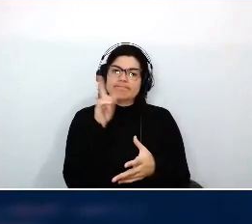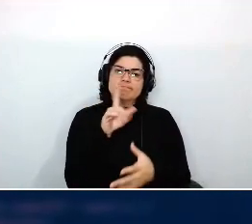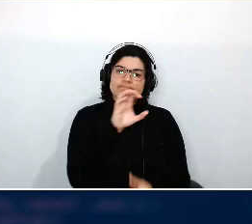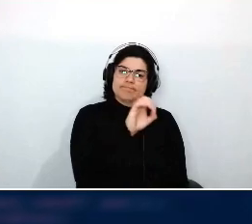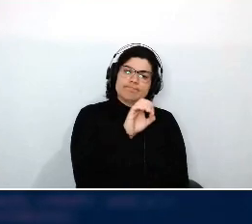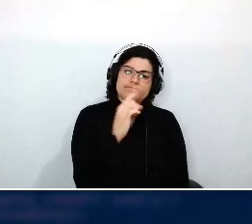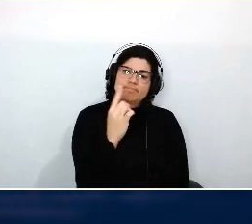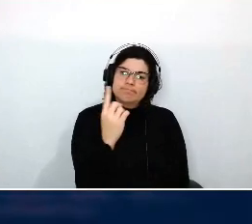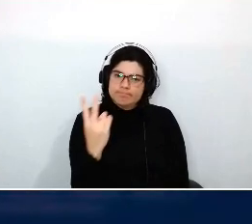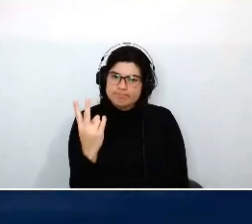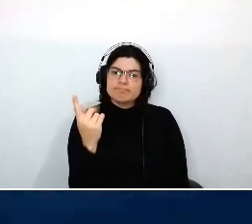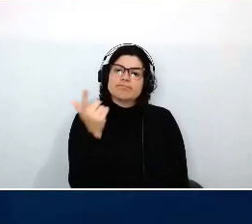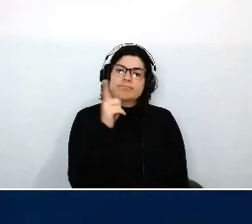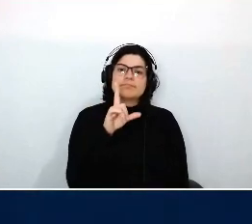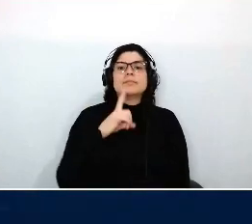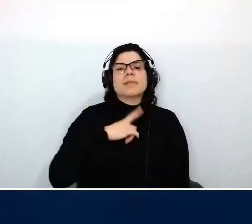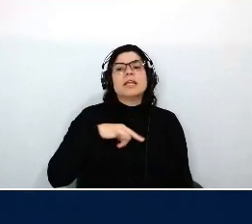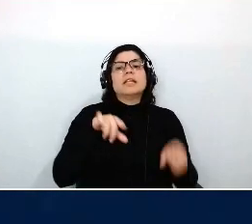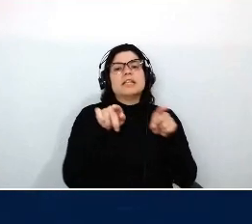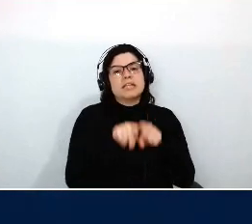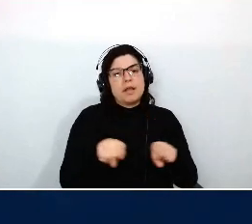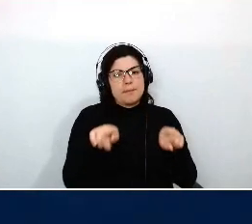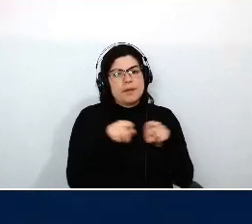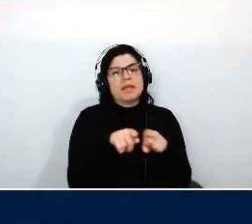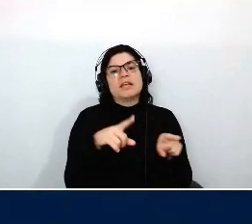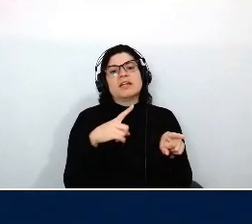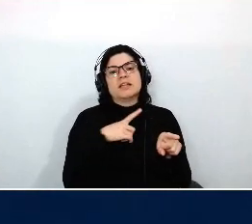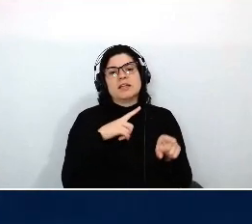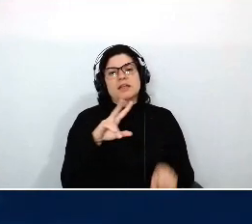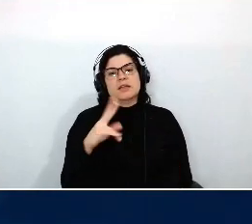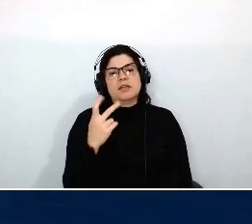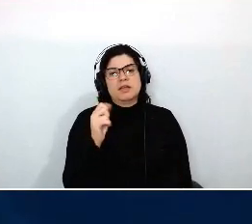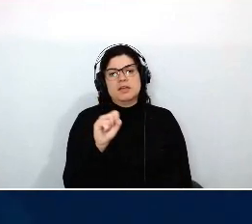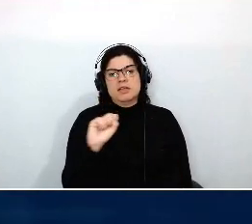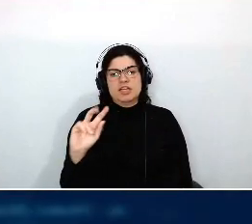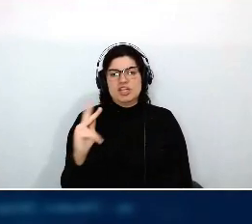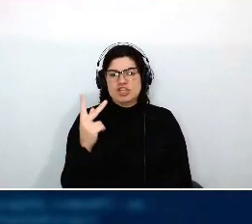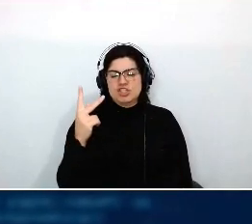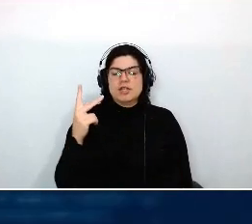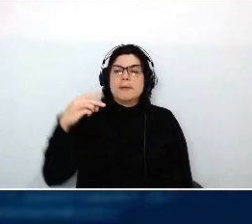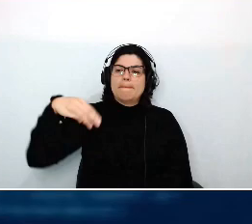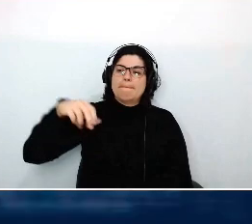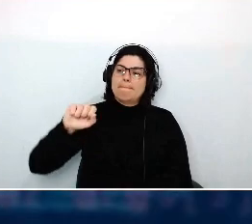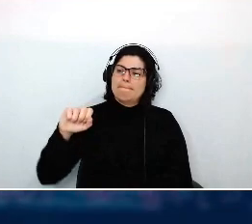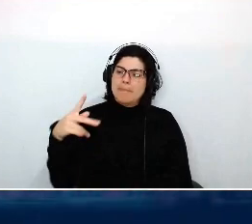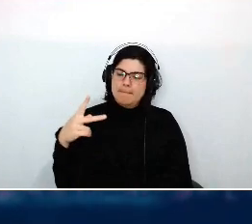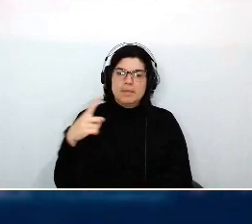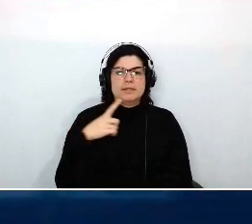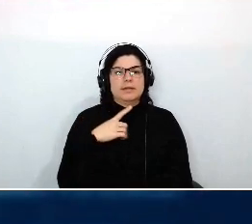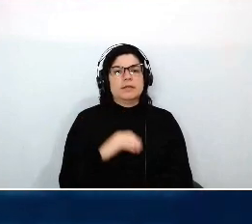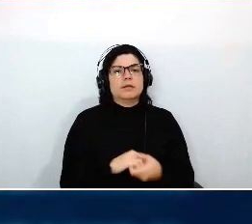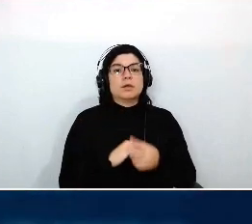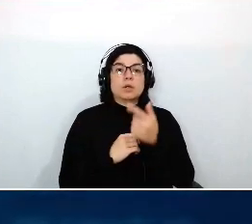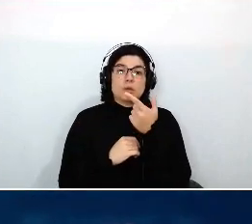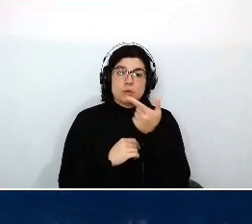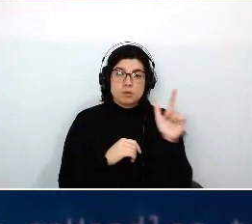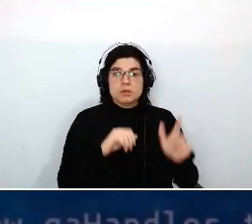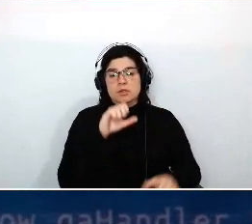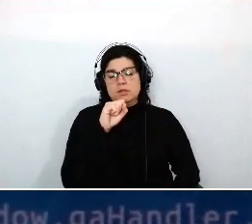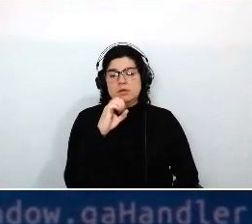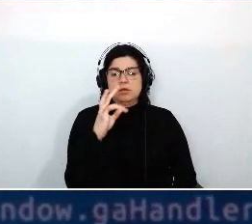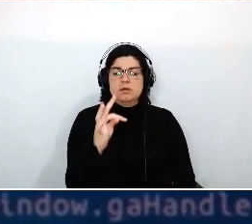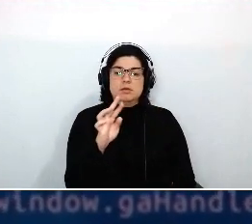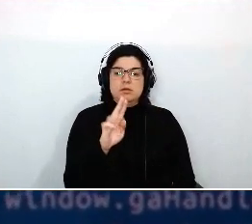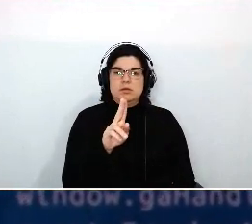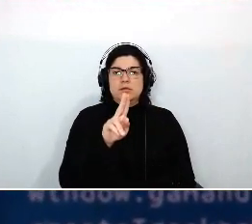E você tem um hash map também em FEL. Tem structs, são bem simples, você define ali